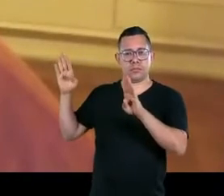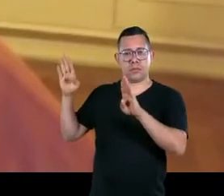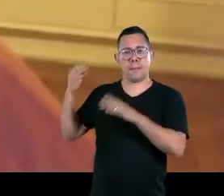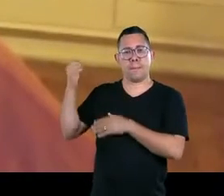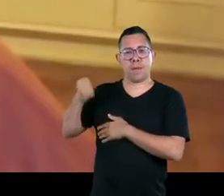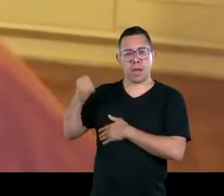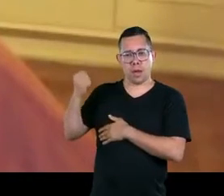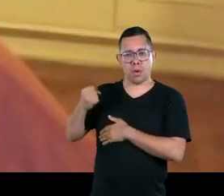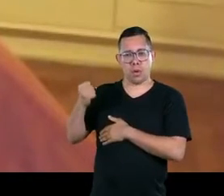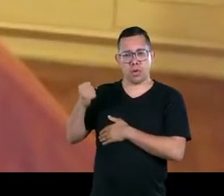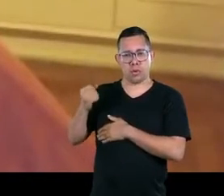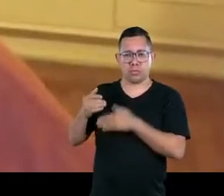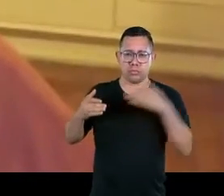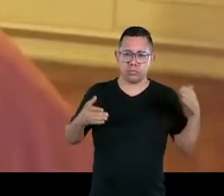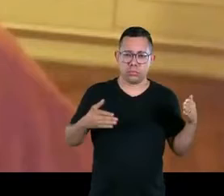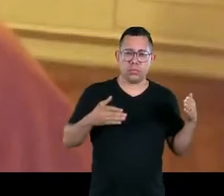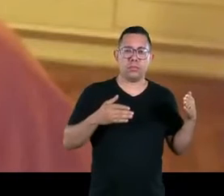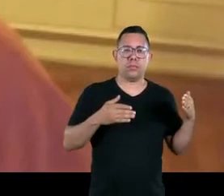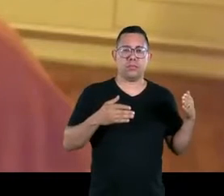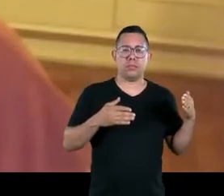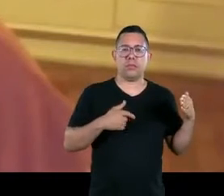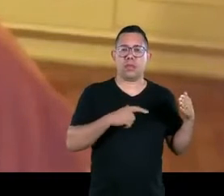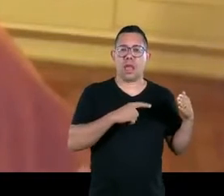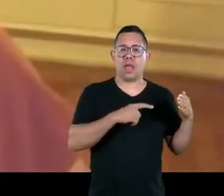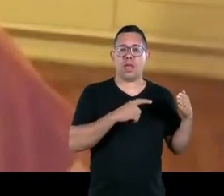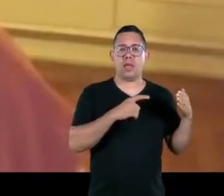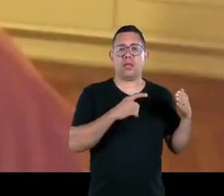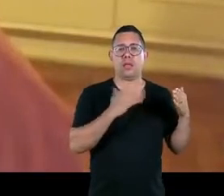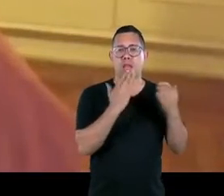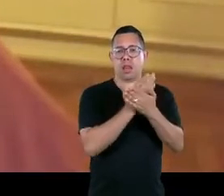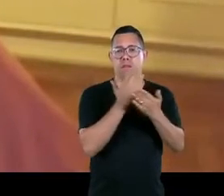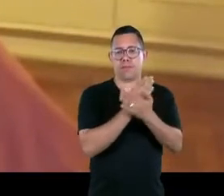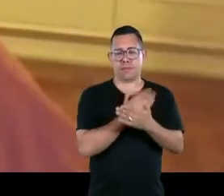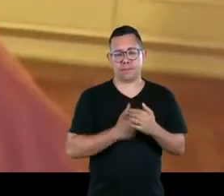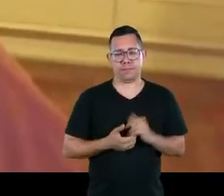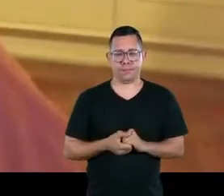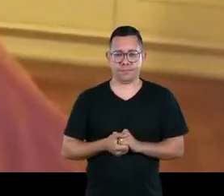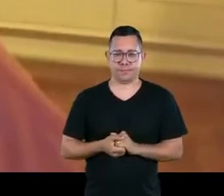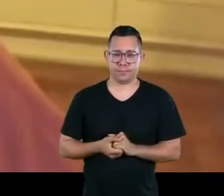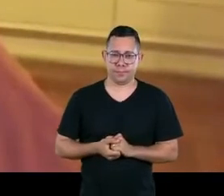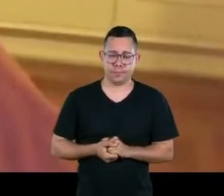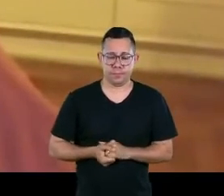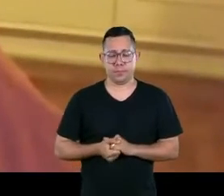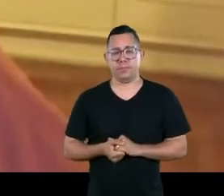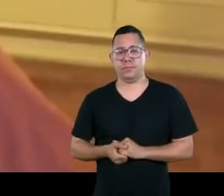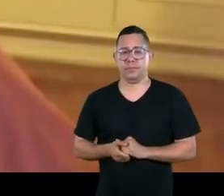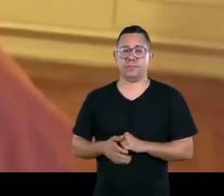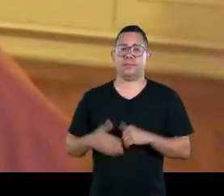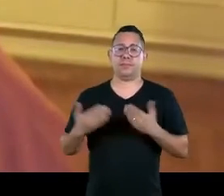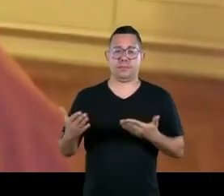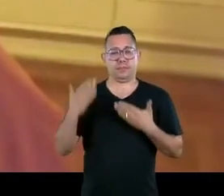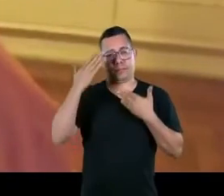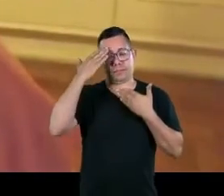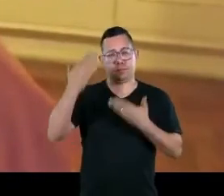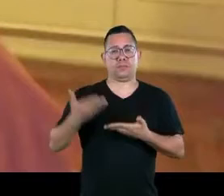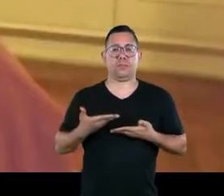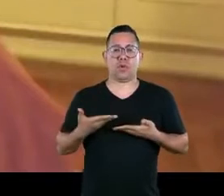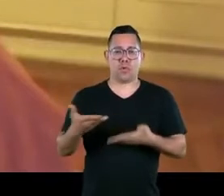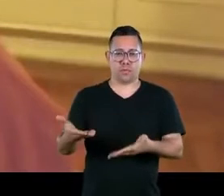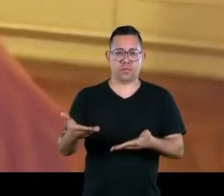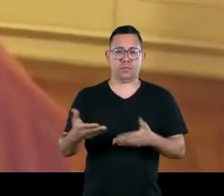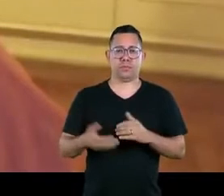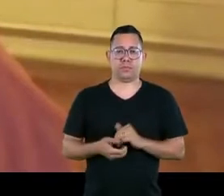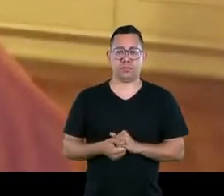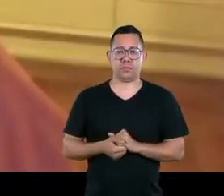livros à direita. Bem, eu sou grata pelo convite, é